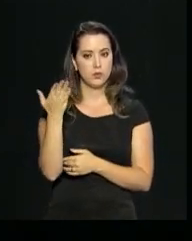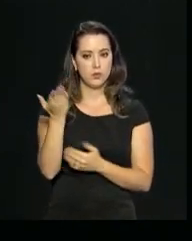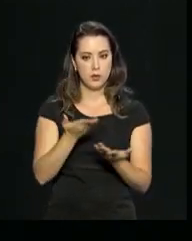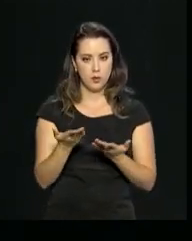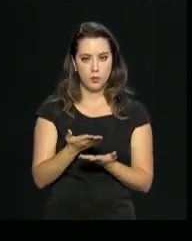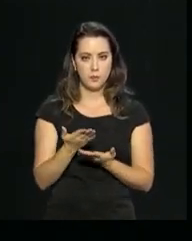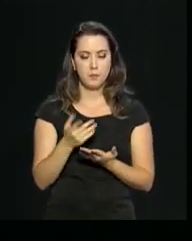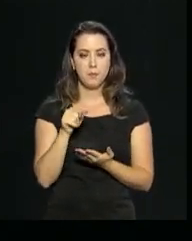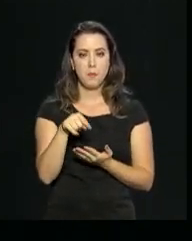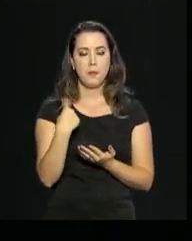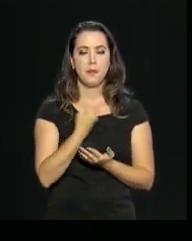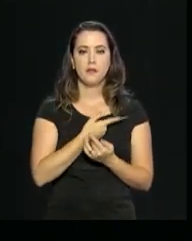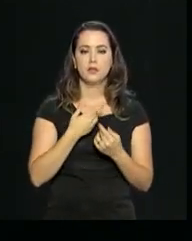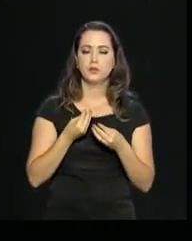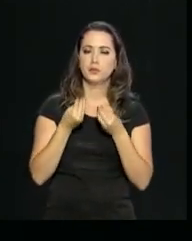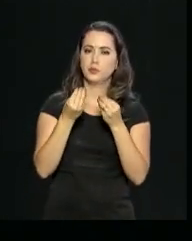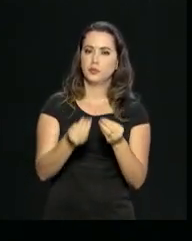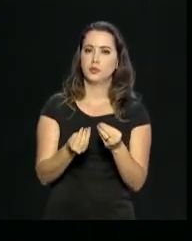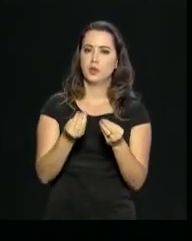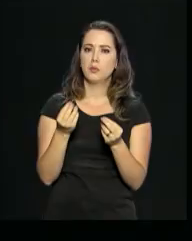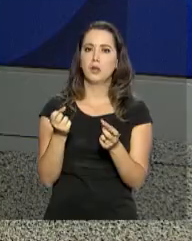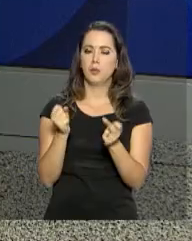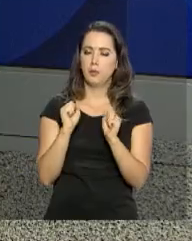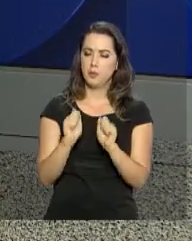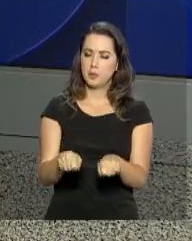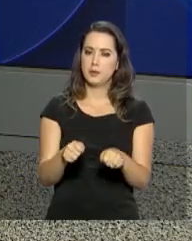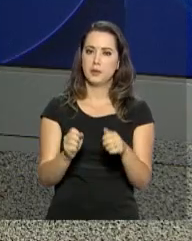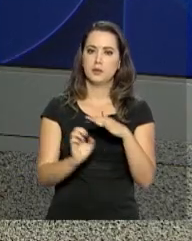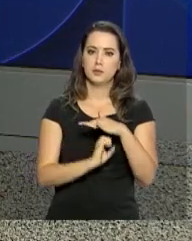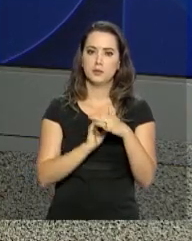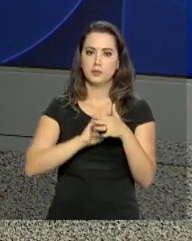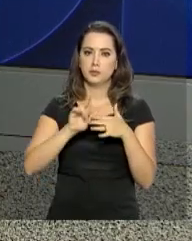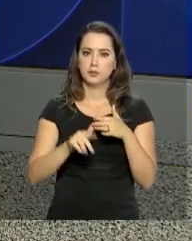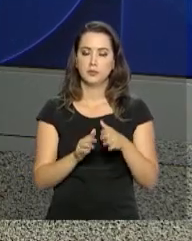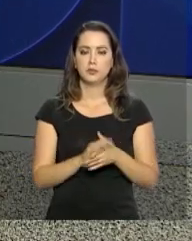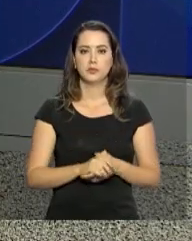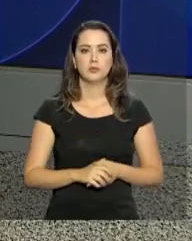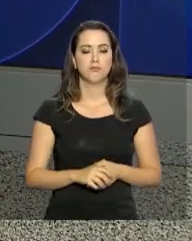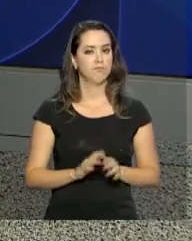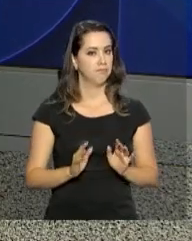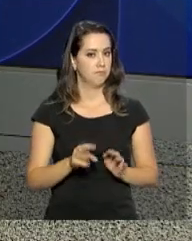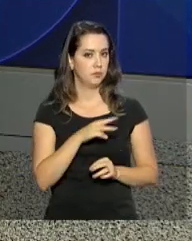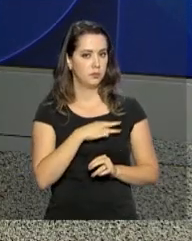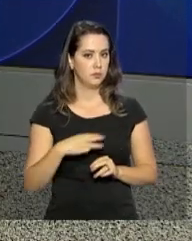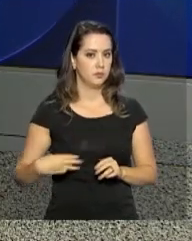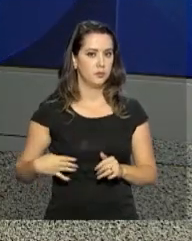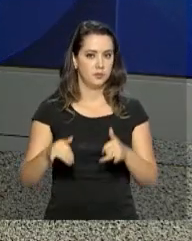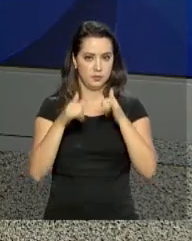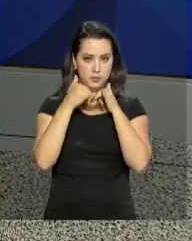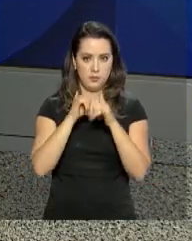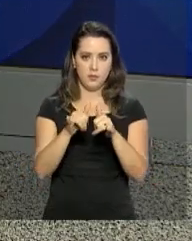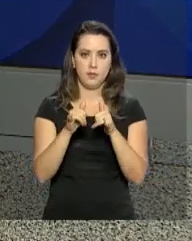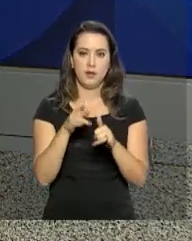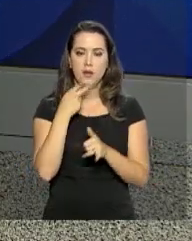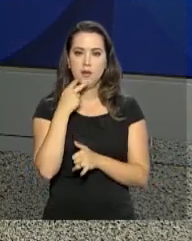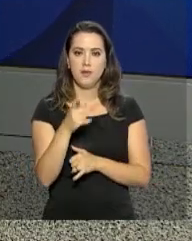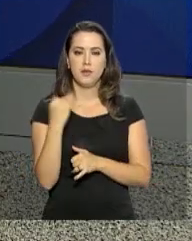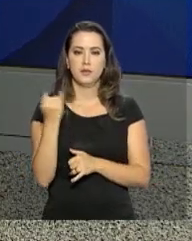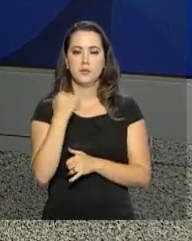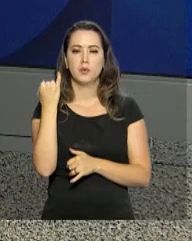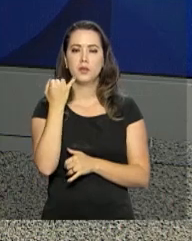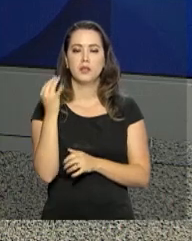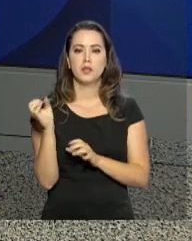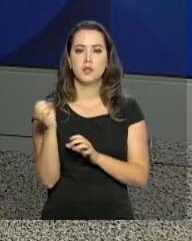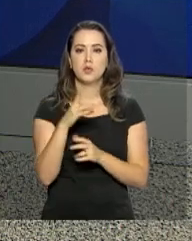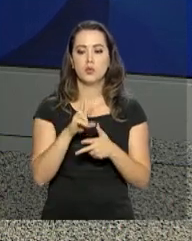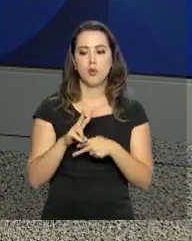porque nós estamos garantindo competitividade já o ministro de minas e energia moreira franco destacou que as